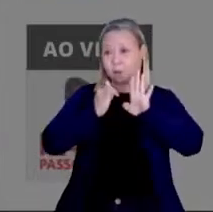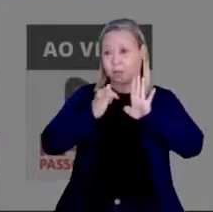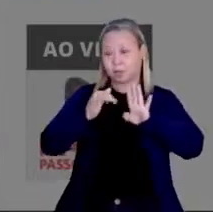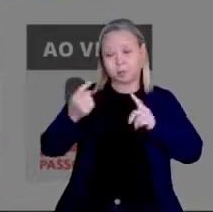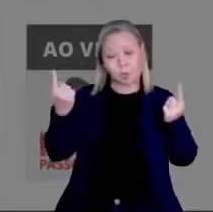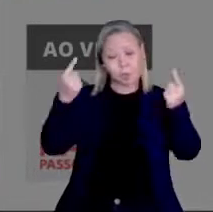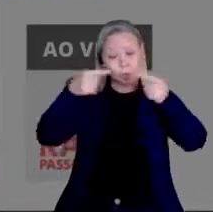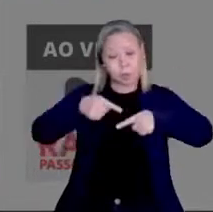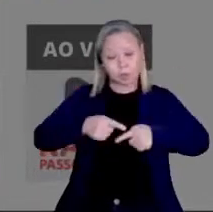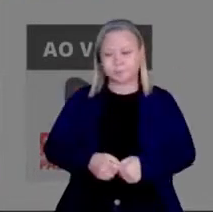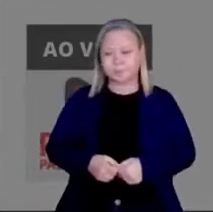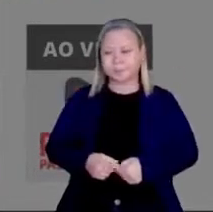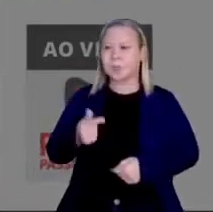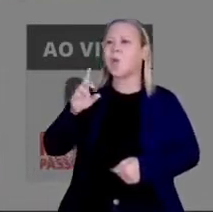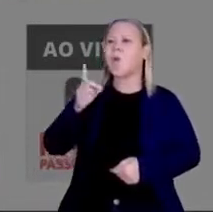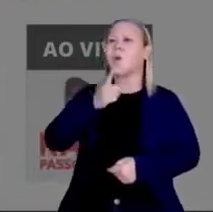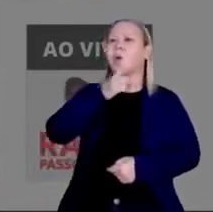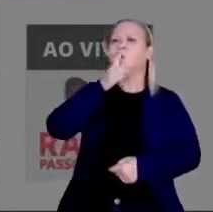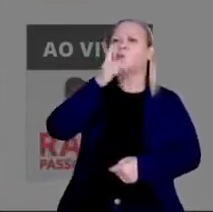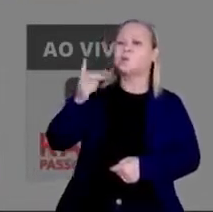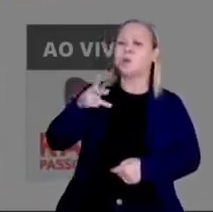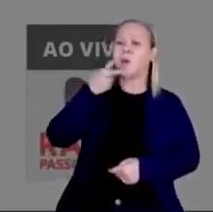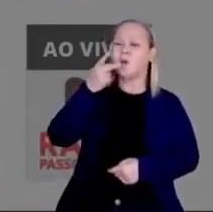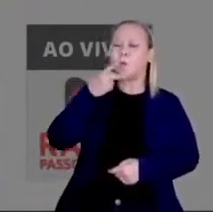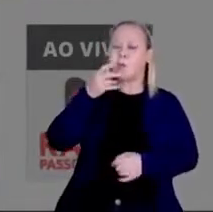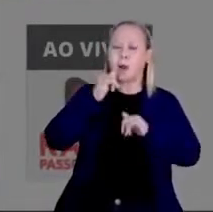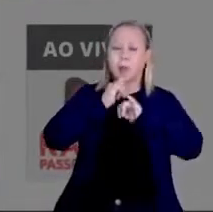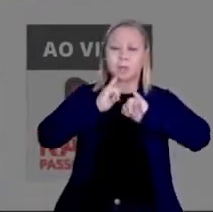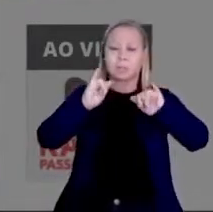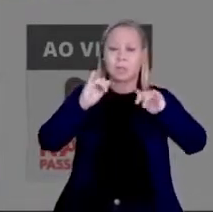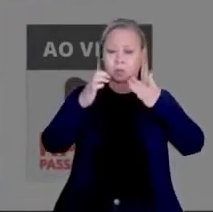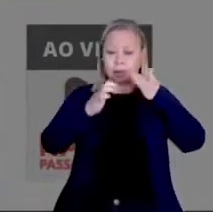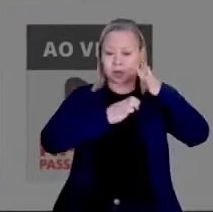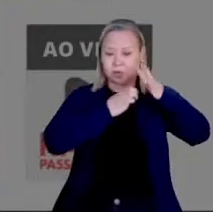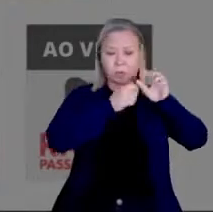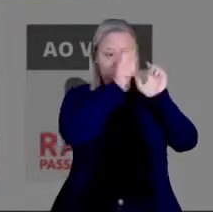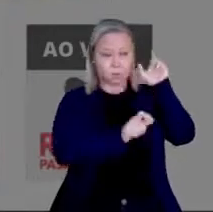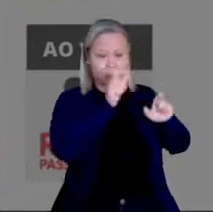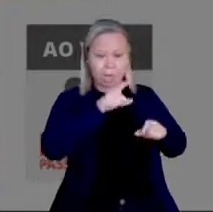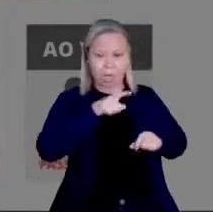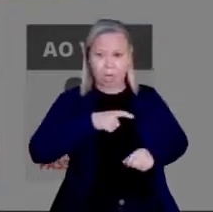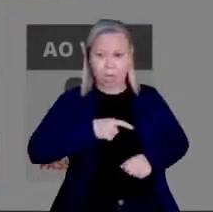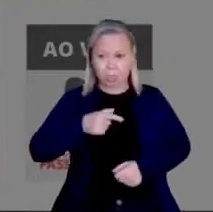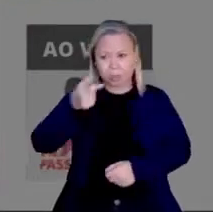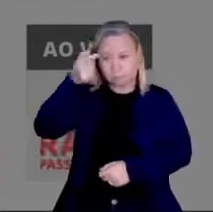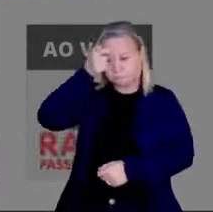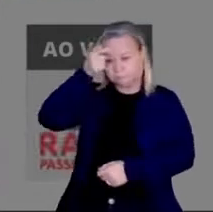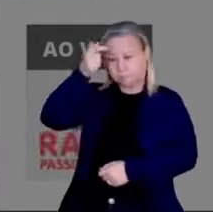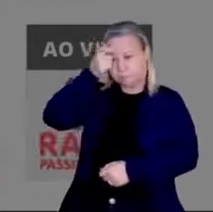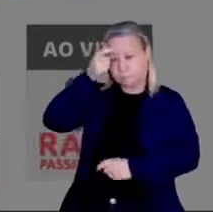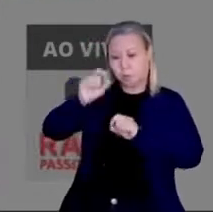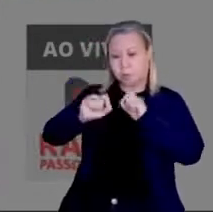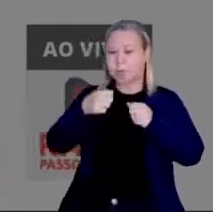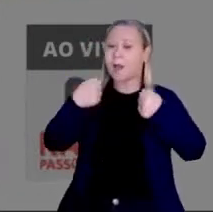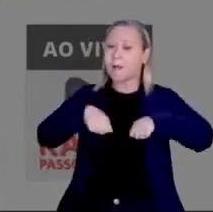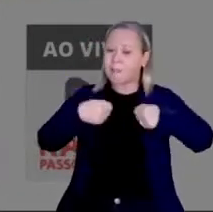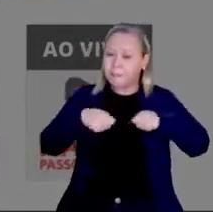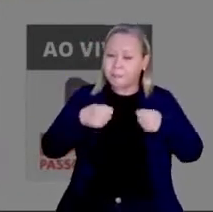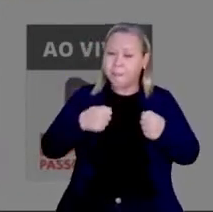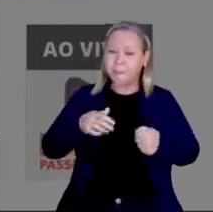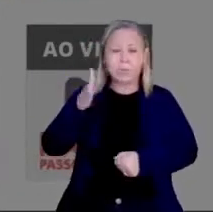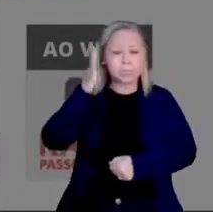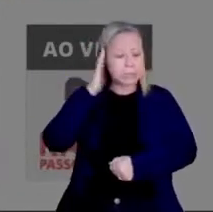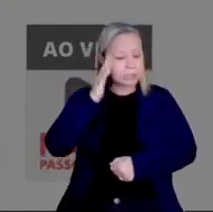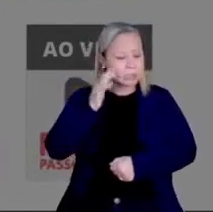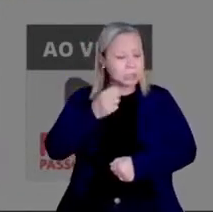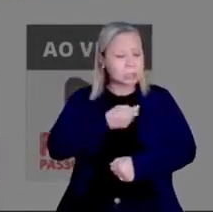menos por um referendo ou passar por uma discussão dentro do Congresso Nacional, coisa que o governo não quer fazer. É importante,